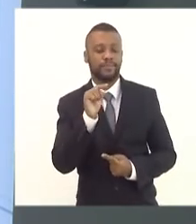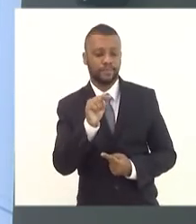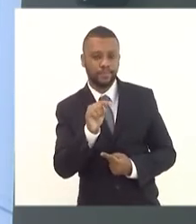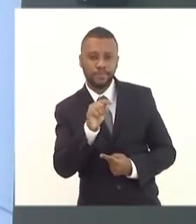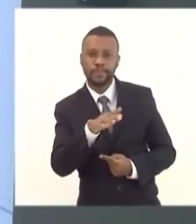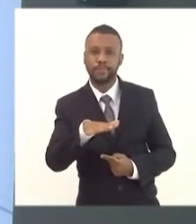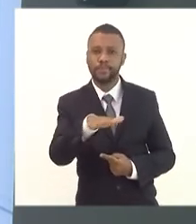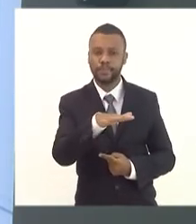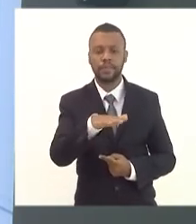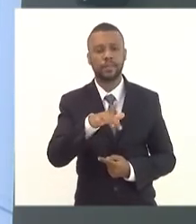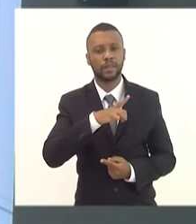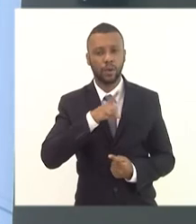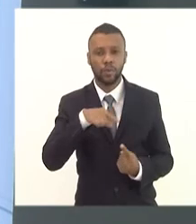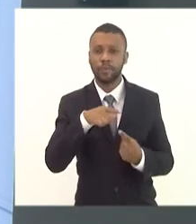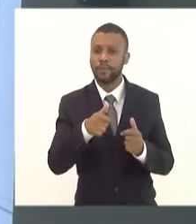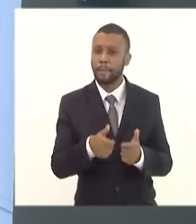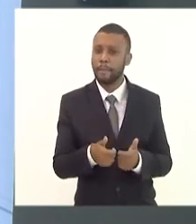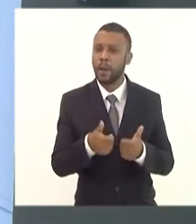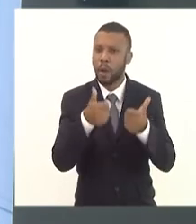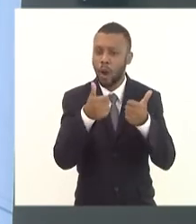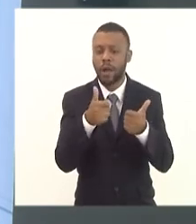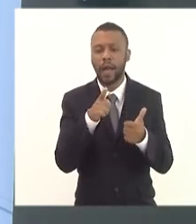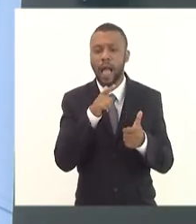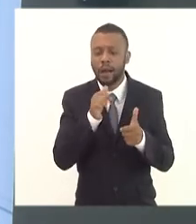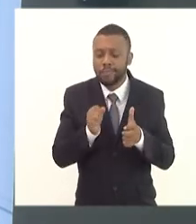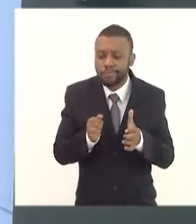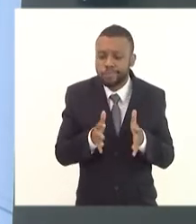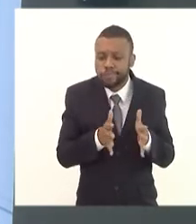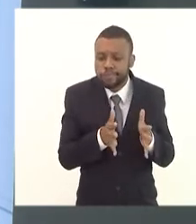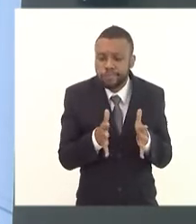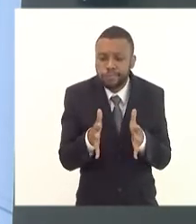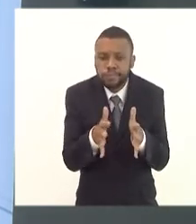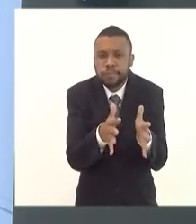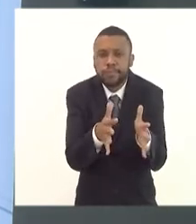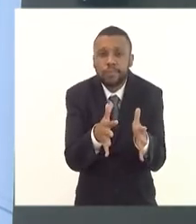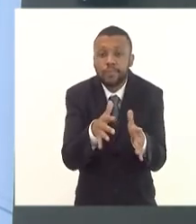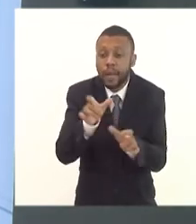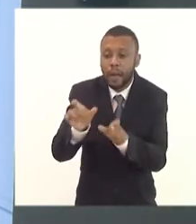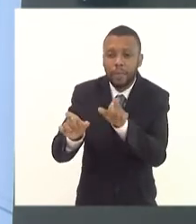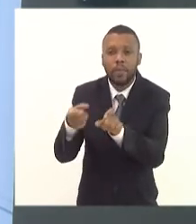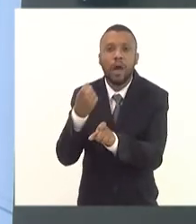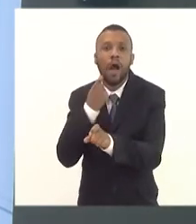que melhore a navegabilidade desse canal, para que os pescadores tenham acesso,